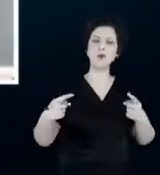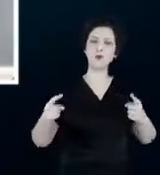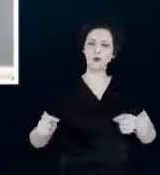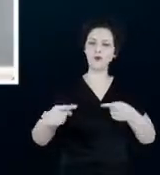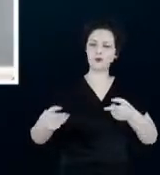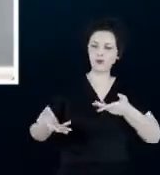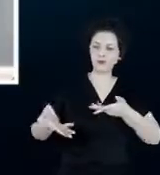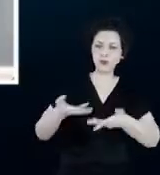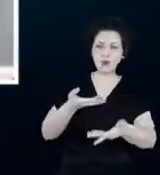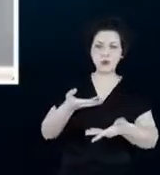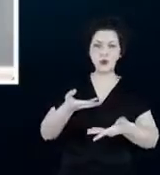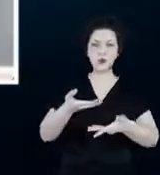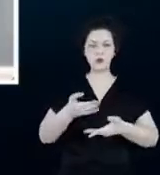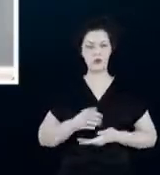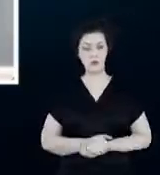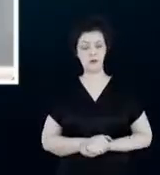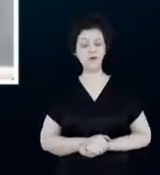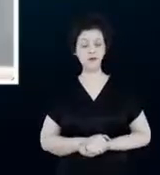que, uma vez